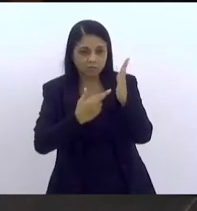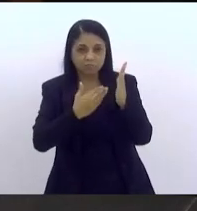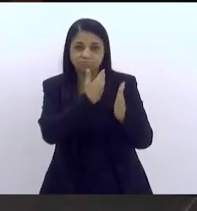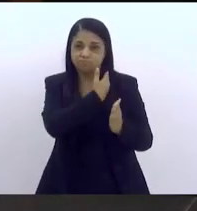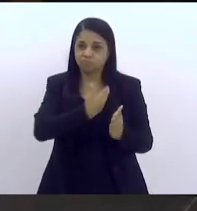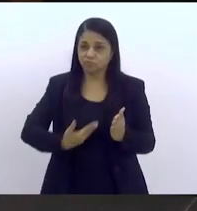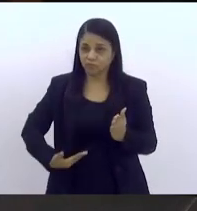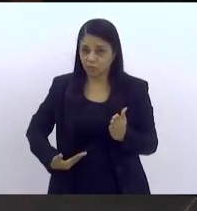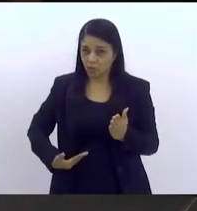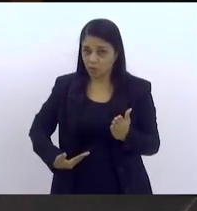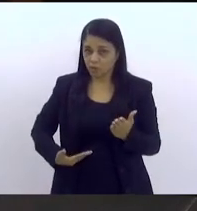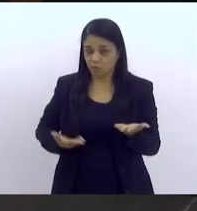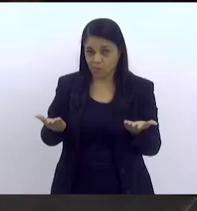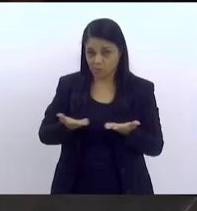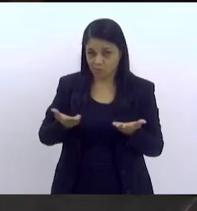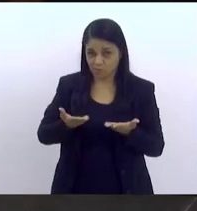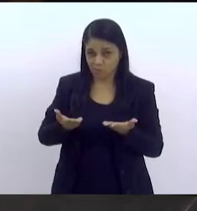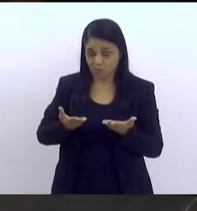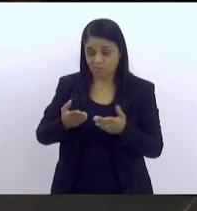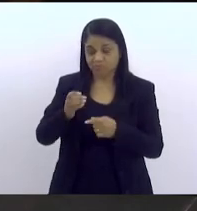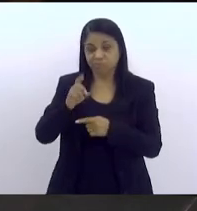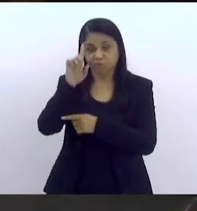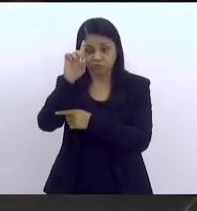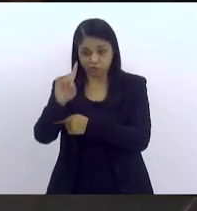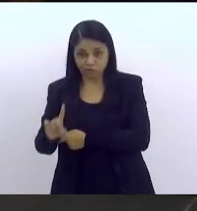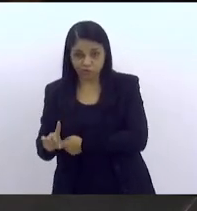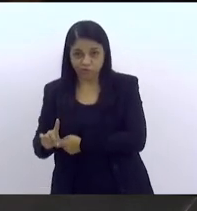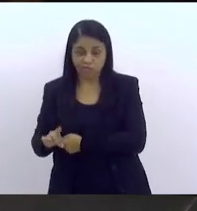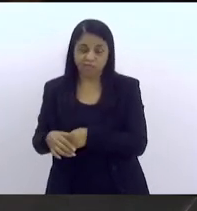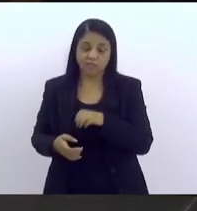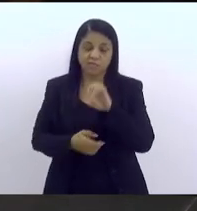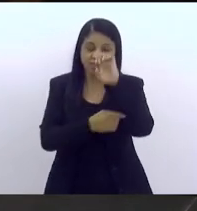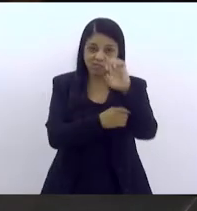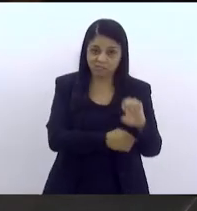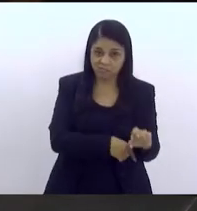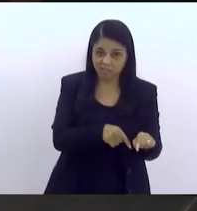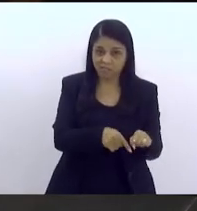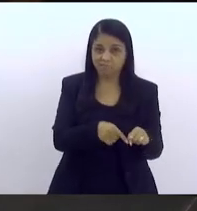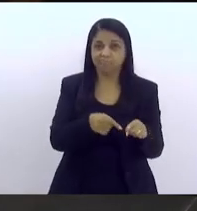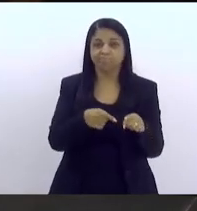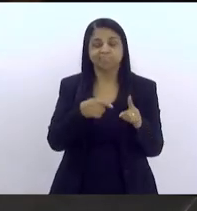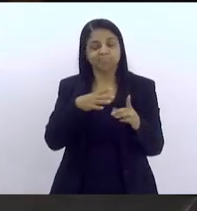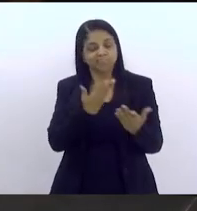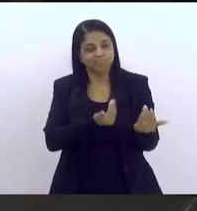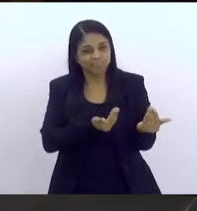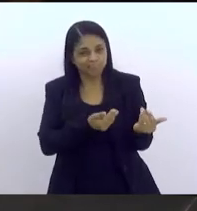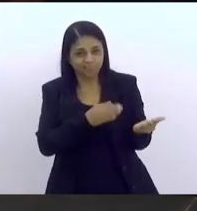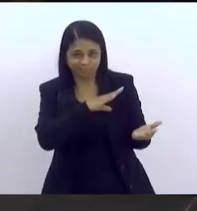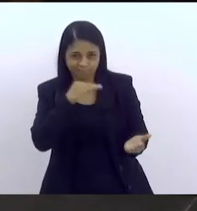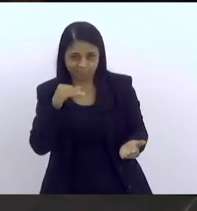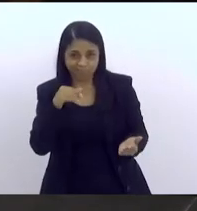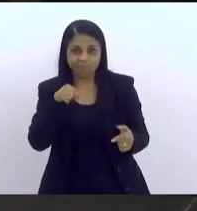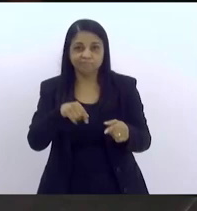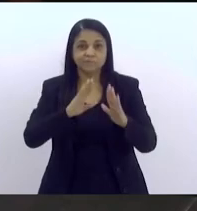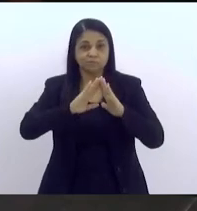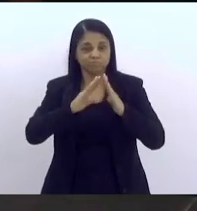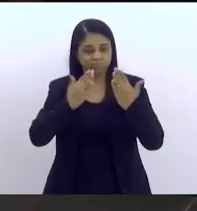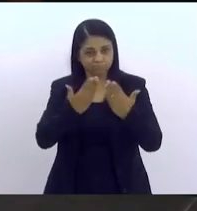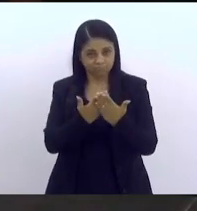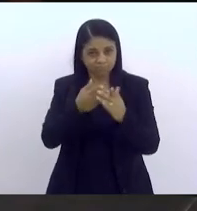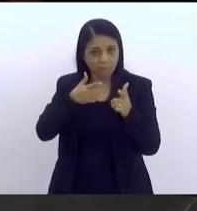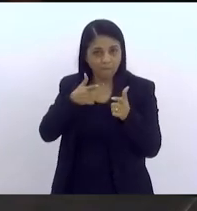de transição né o extremismo de Direita entre adolescentes e jovens no Brasil ataques as escolas e alternativas para